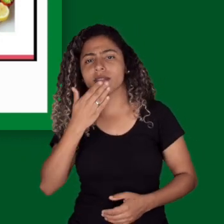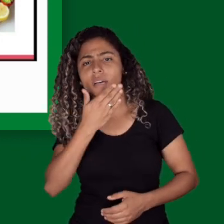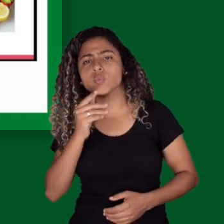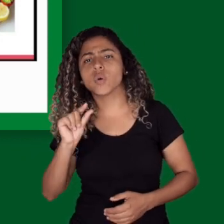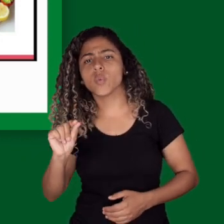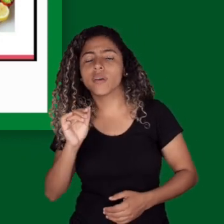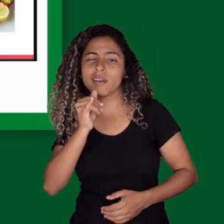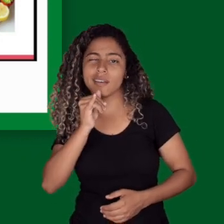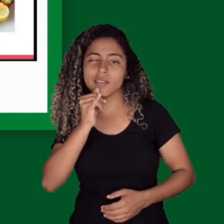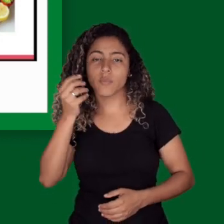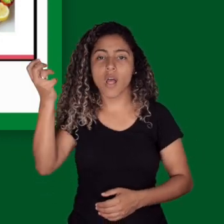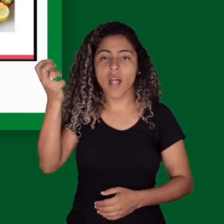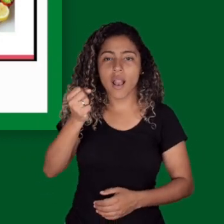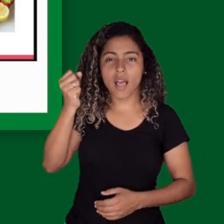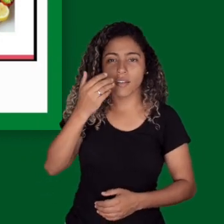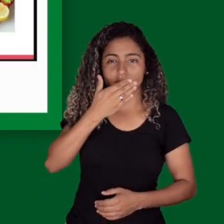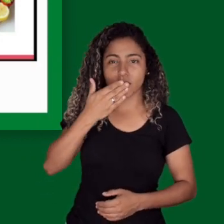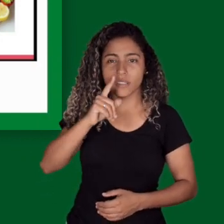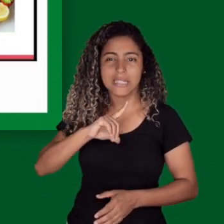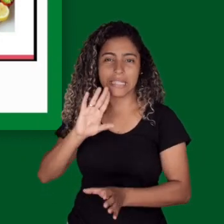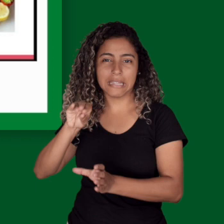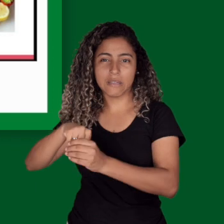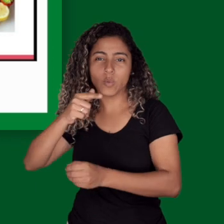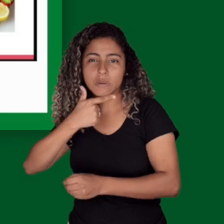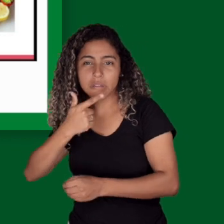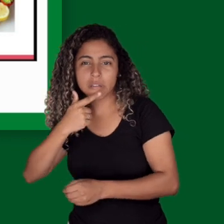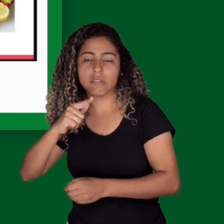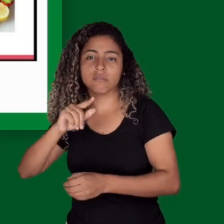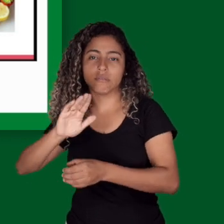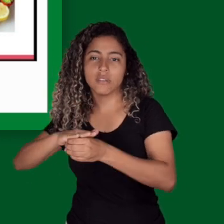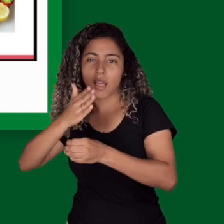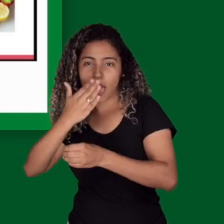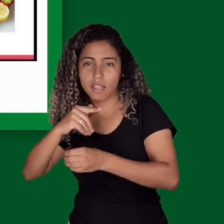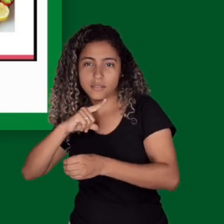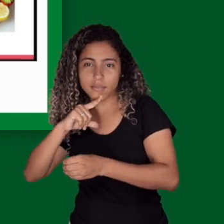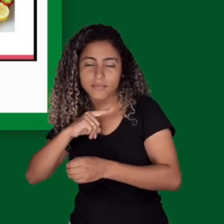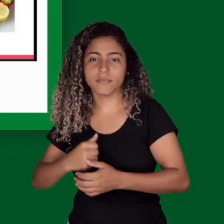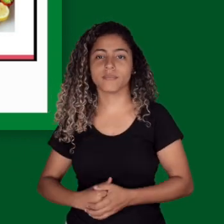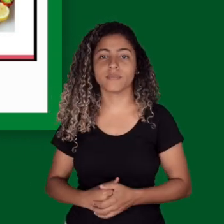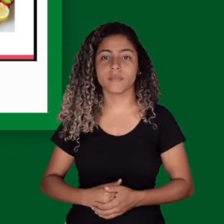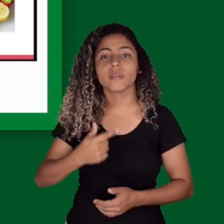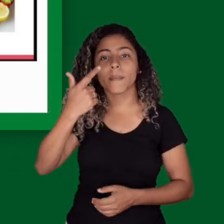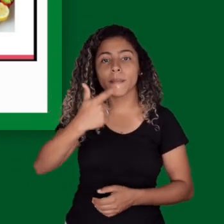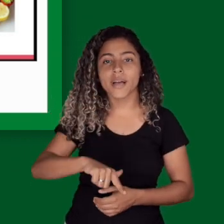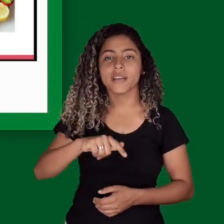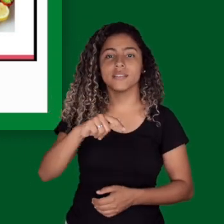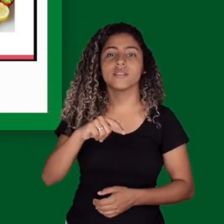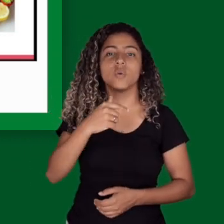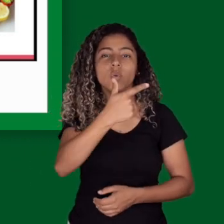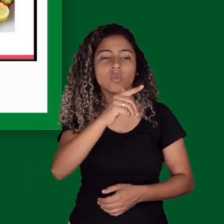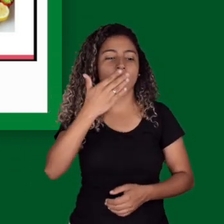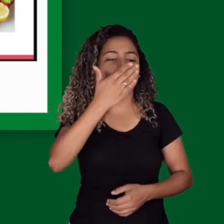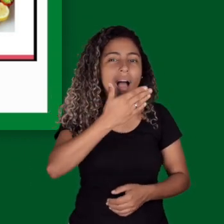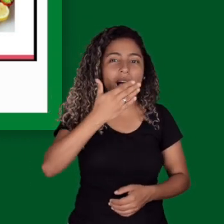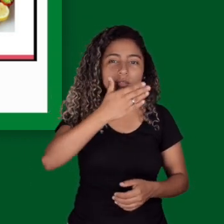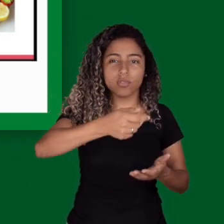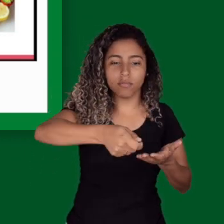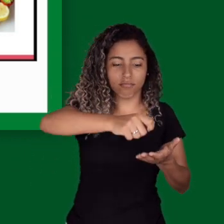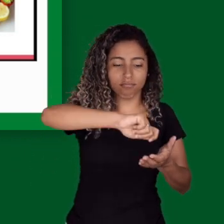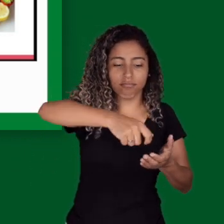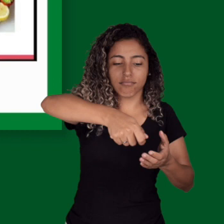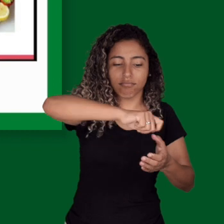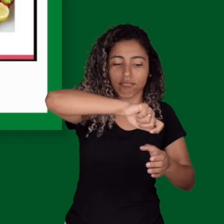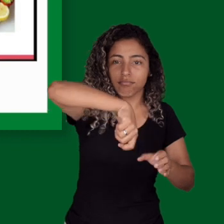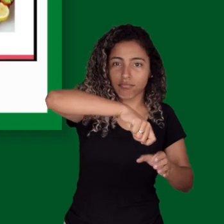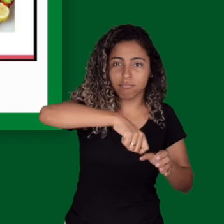a sacarose, que é o açúcar de mesa, aquele que a gente usa para adoçar as preparações. Então, todo alimento adicionado de